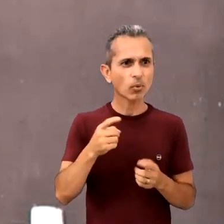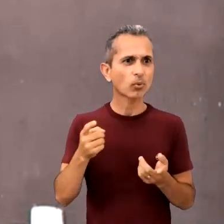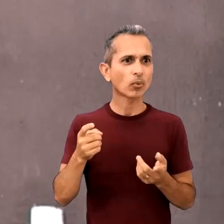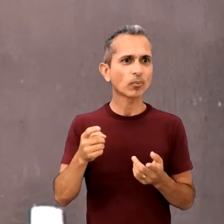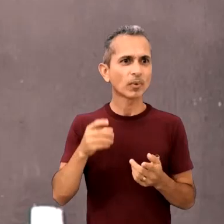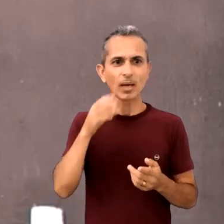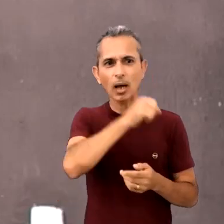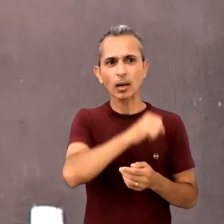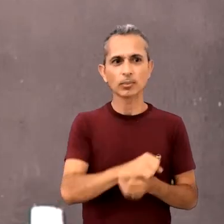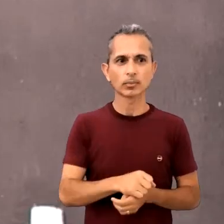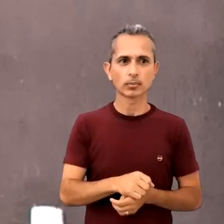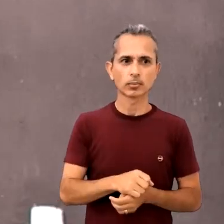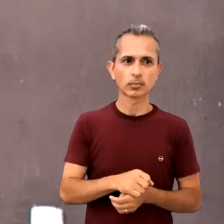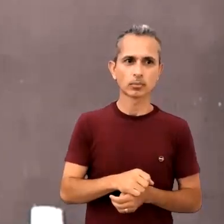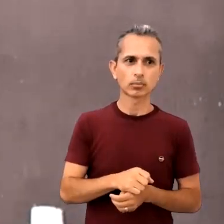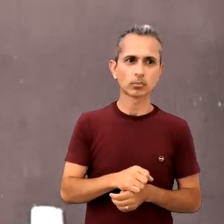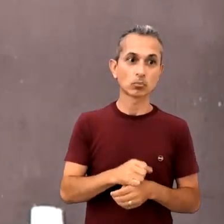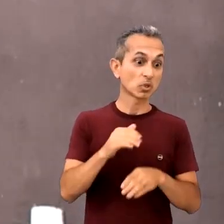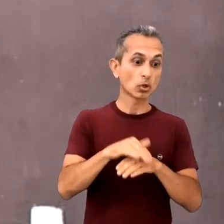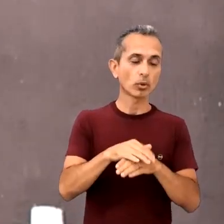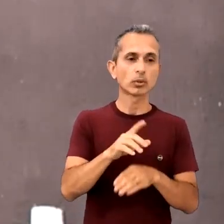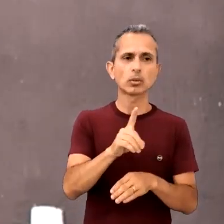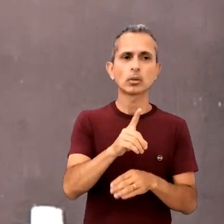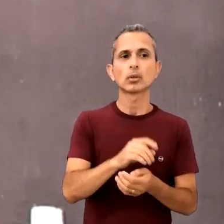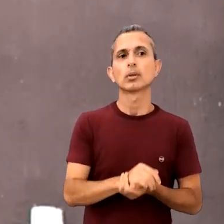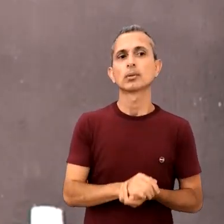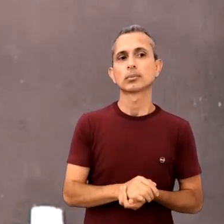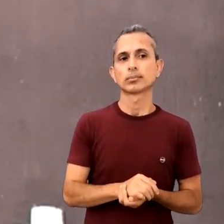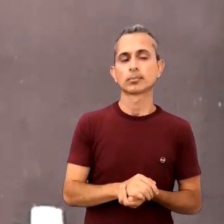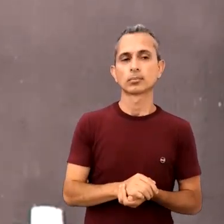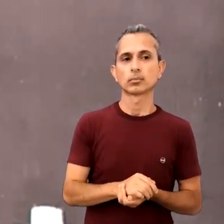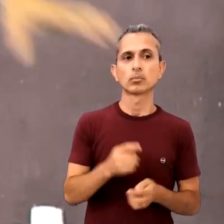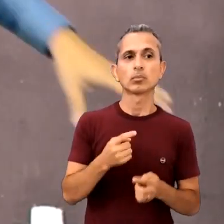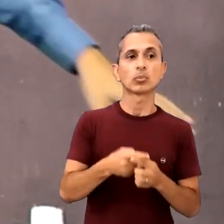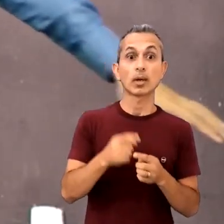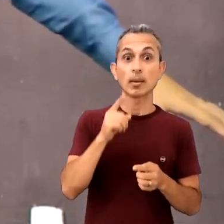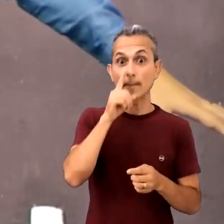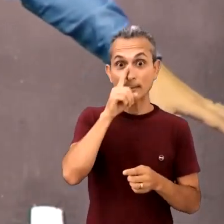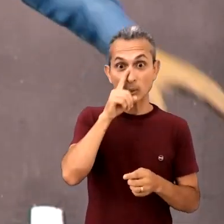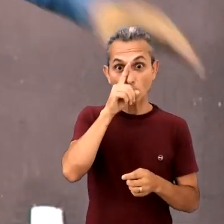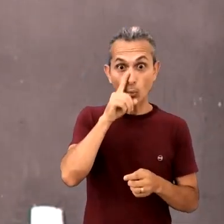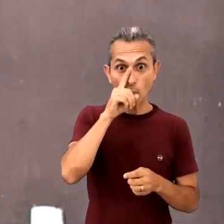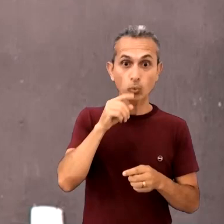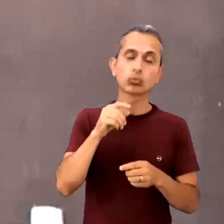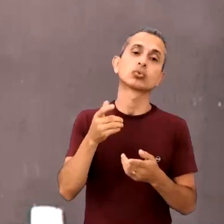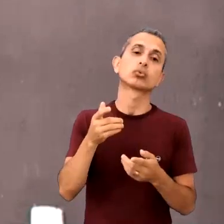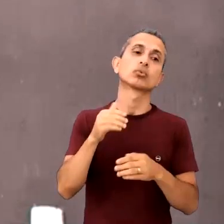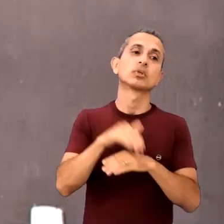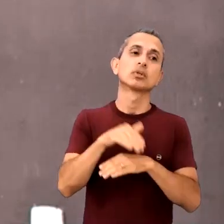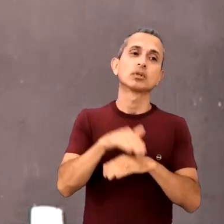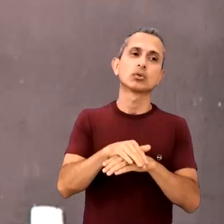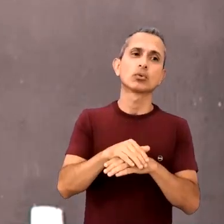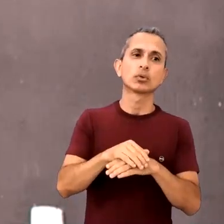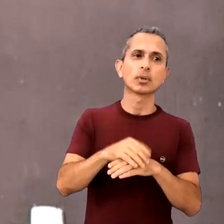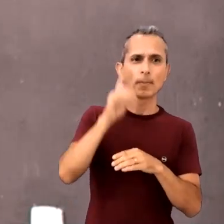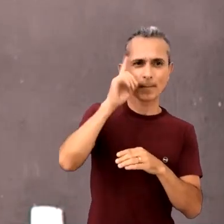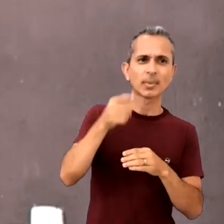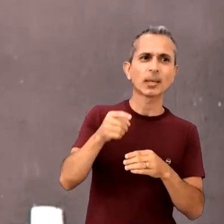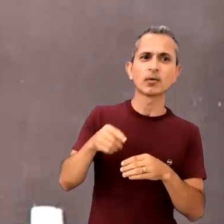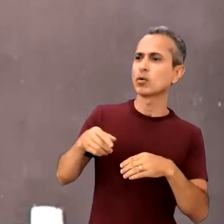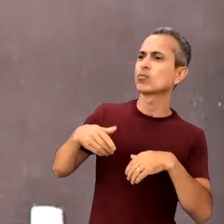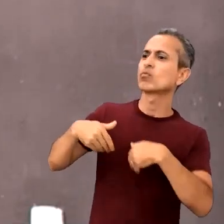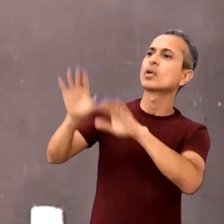passando por vielas e ruas, ia acontecer alguma coisa com ela. Aí ele disse: não, durma aqui, mas logo cedo você